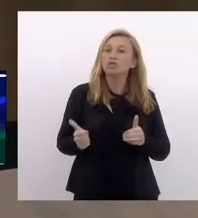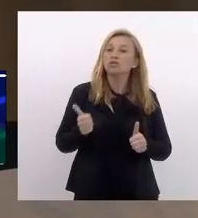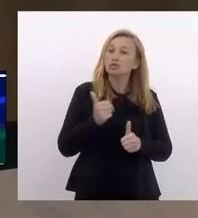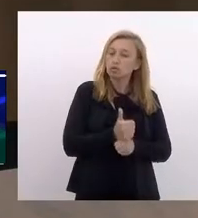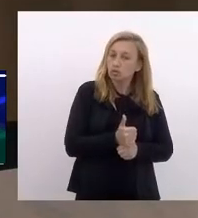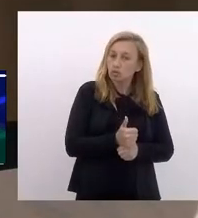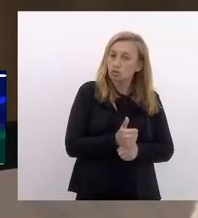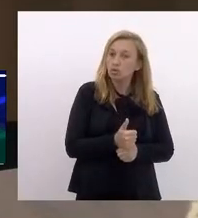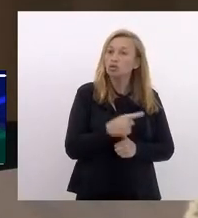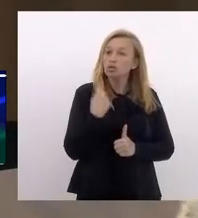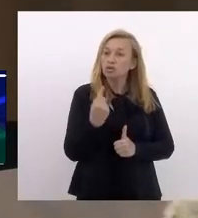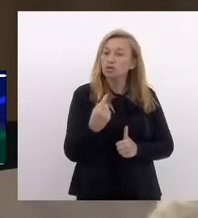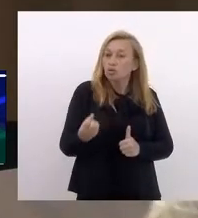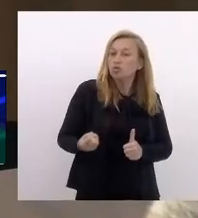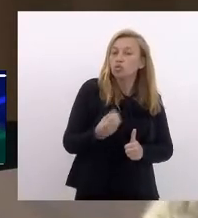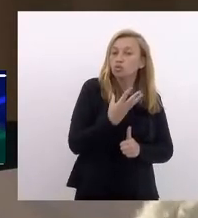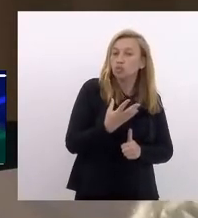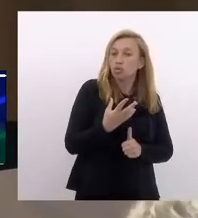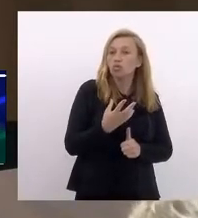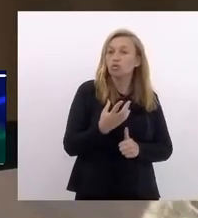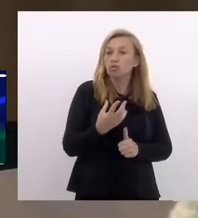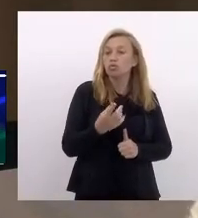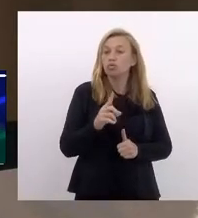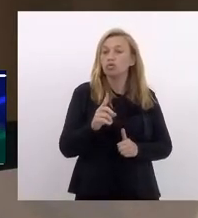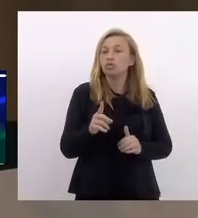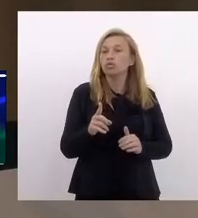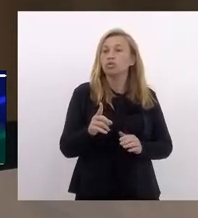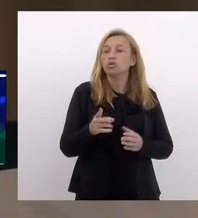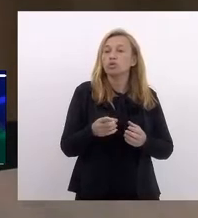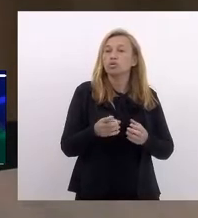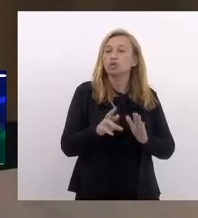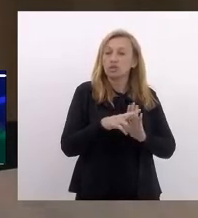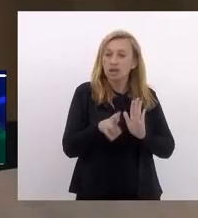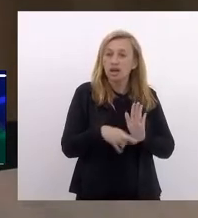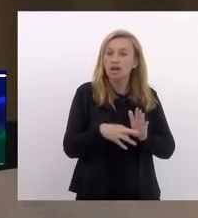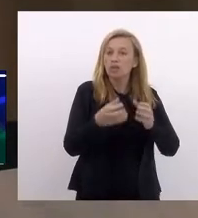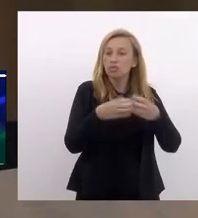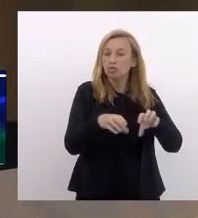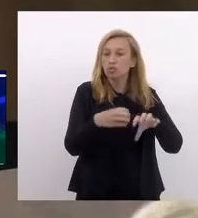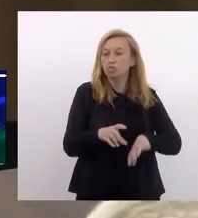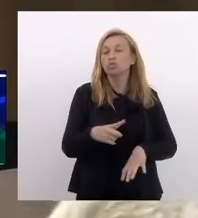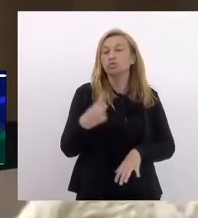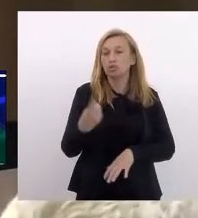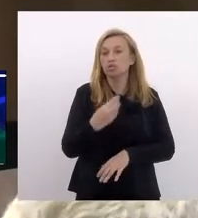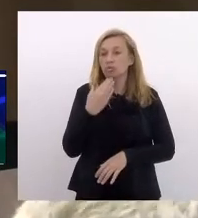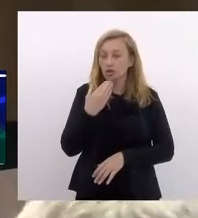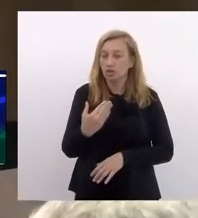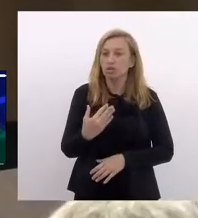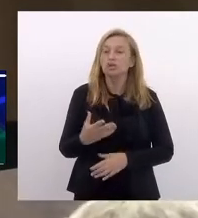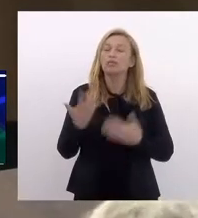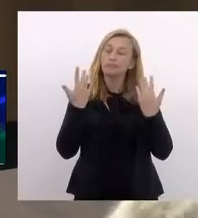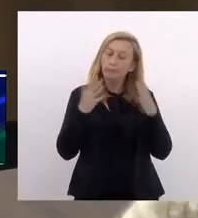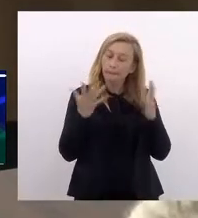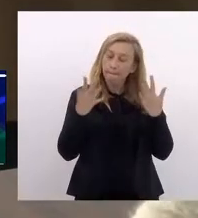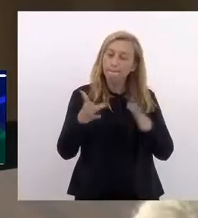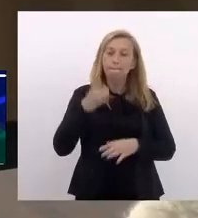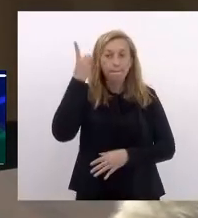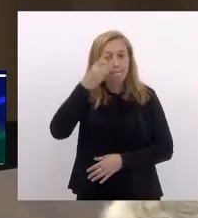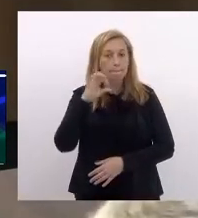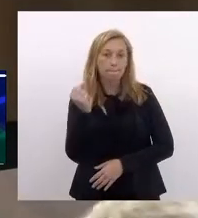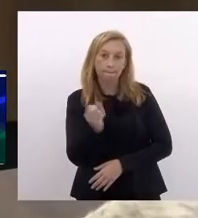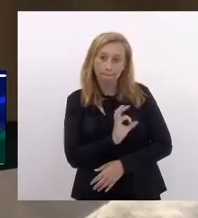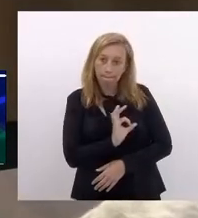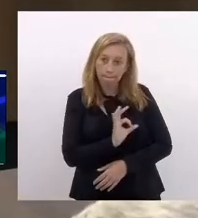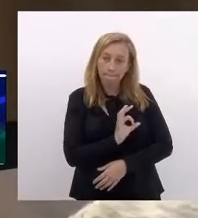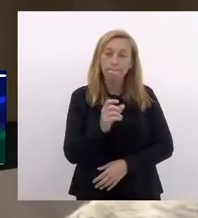substitutivo, nós vamos ter uma normativa para os próximos concursos, e essa era a nossa intenção. Então, eu quero parabenizar a deputada Marta,